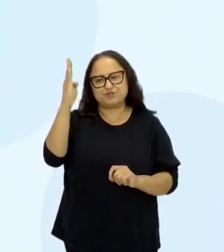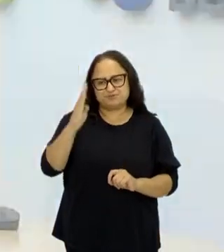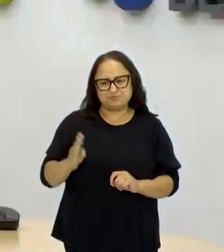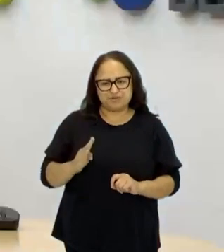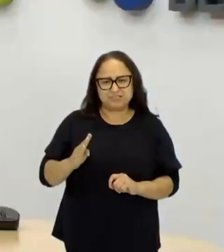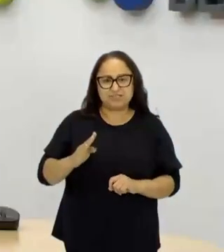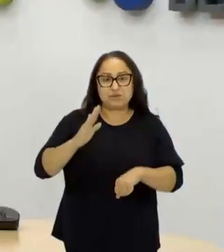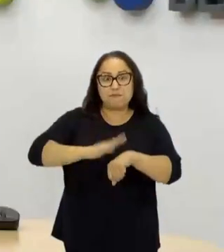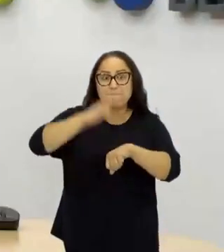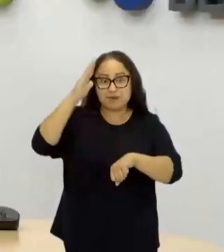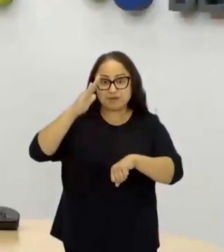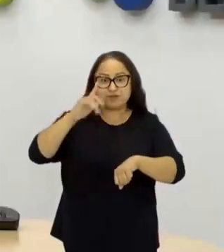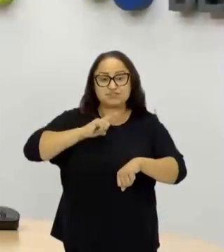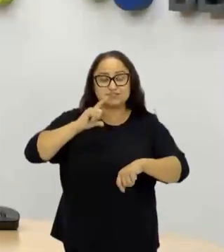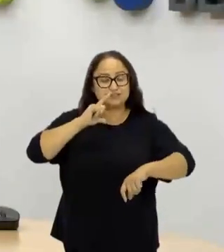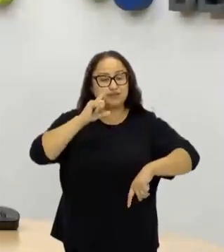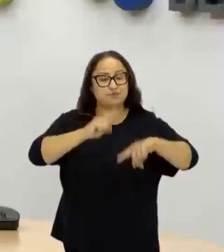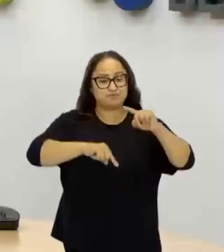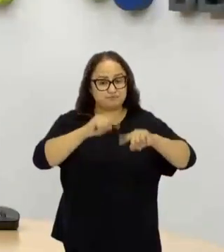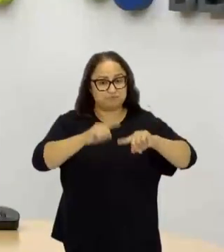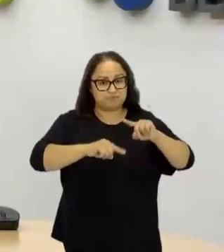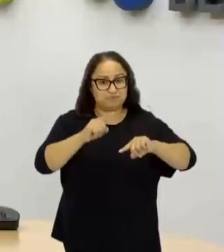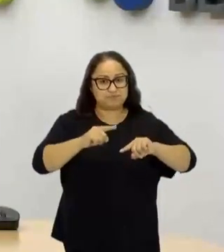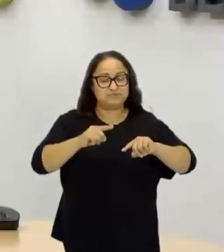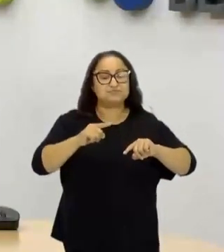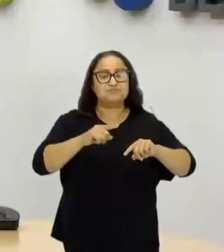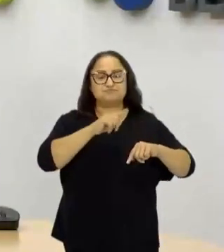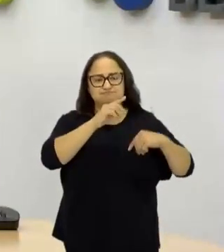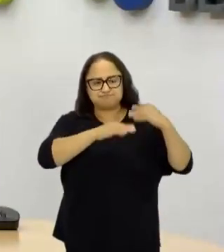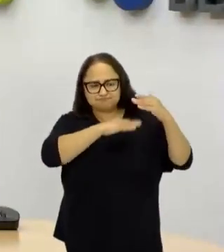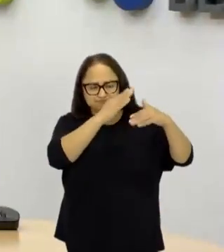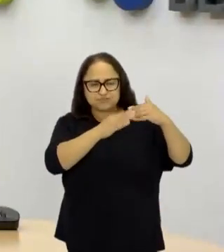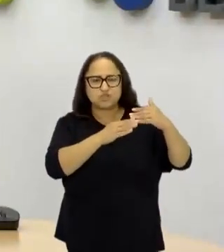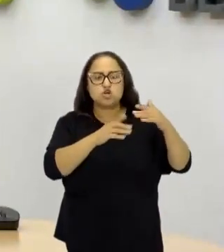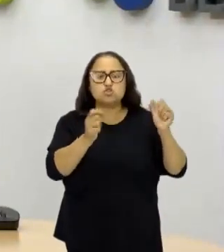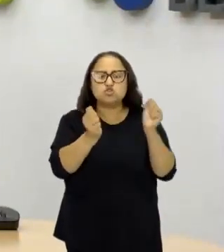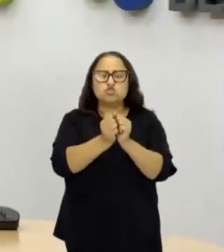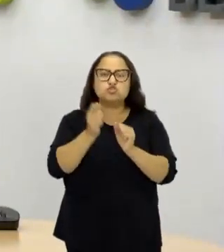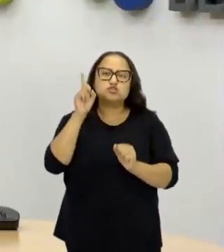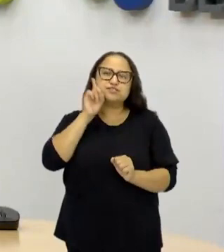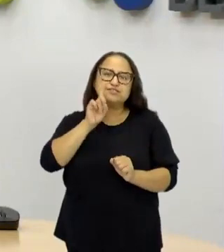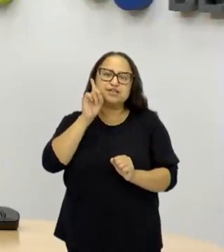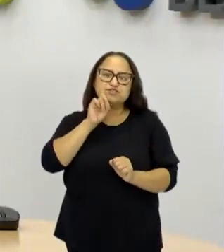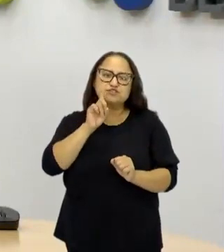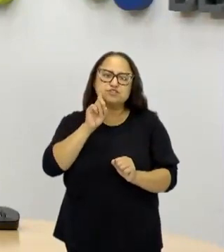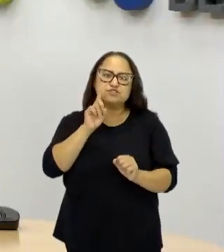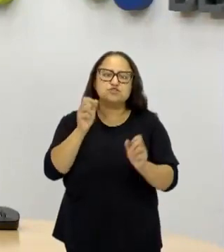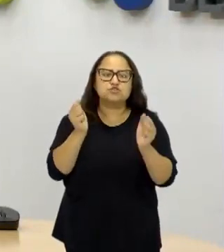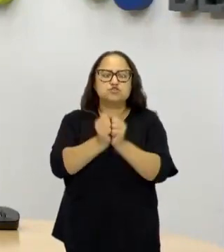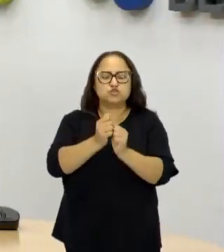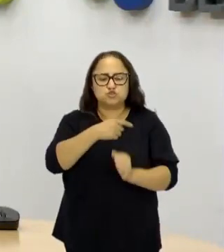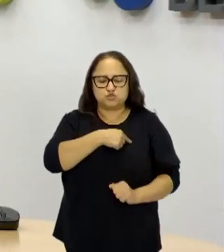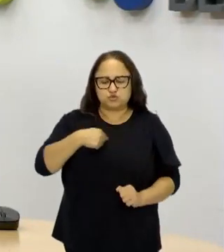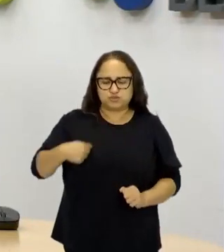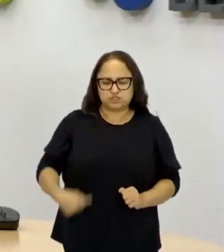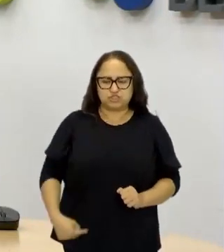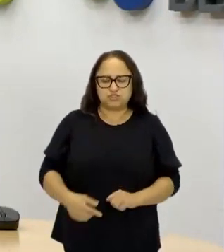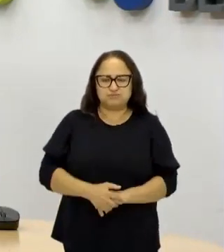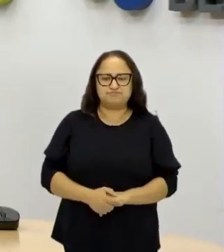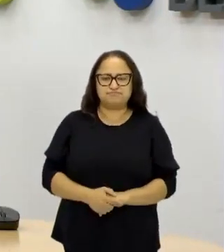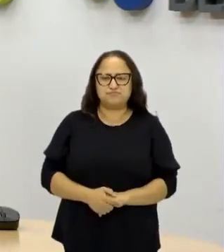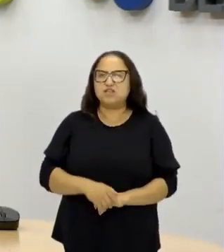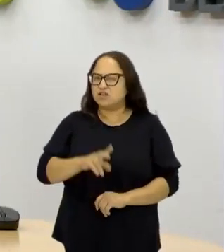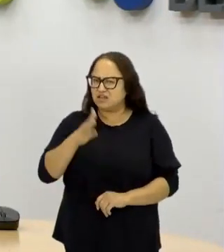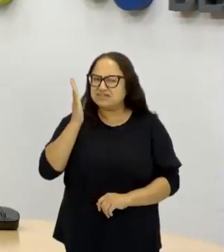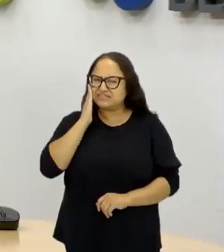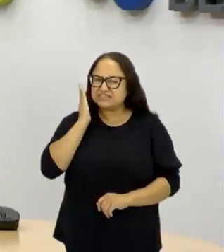maiores produtores de alimento do mundo, né? Junto aí com os Estados Unidos e junto com a China, né? E a gente sabe que o